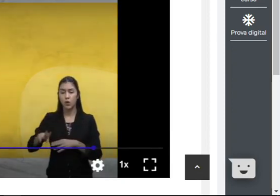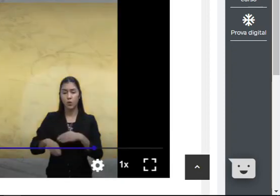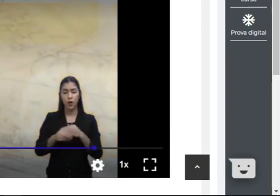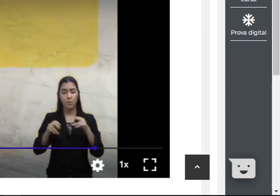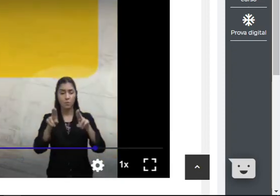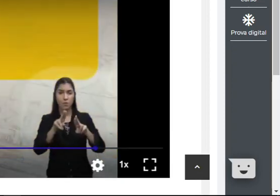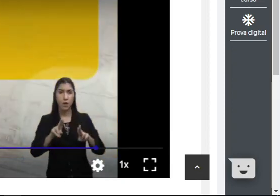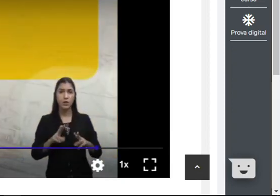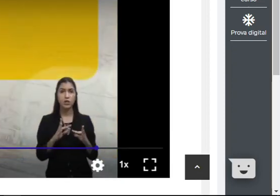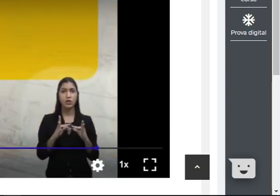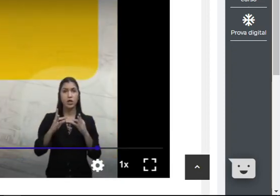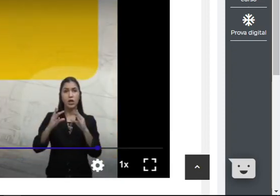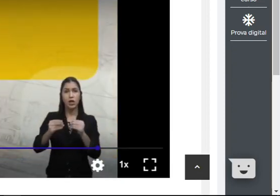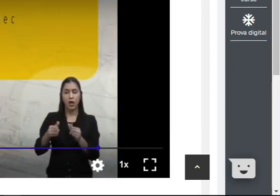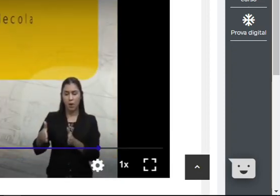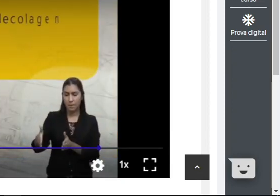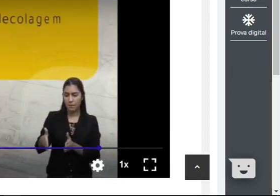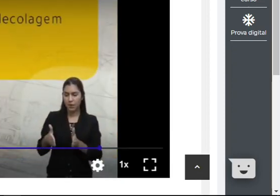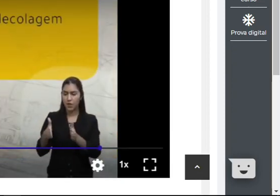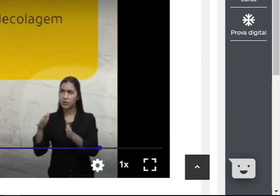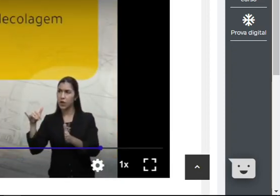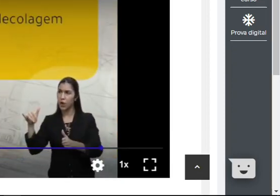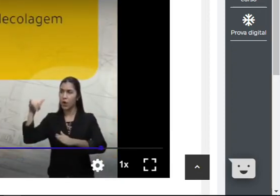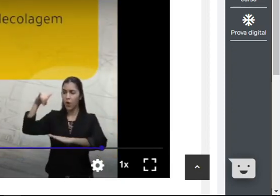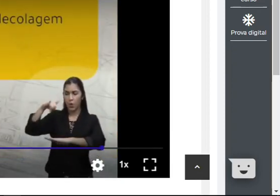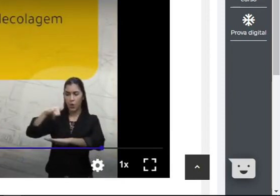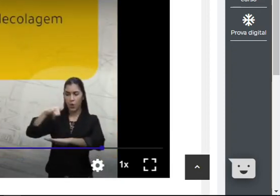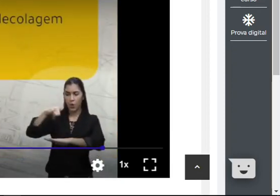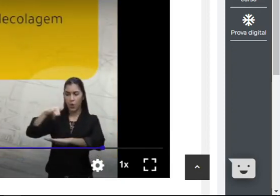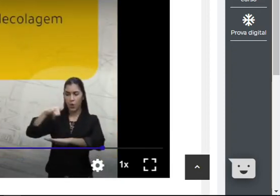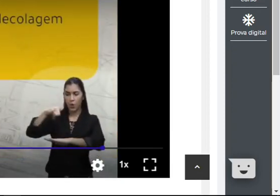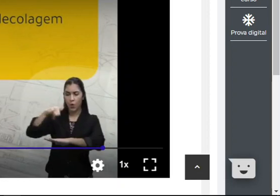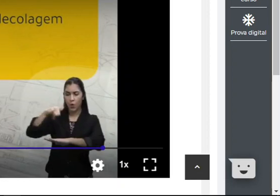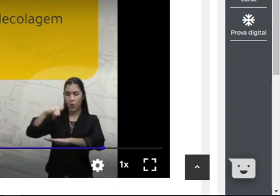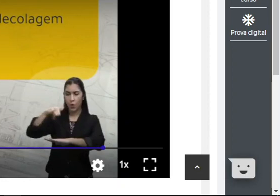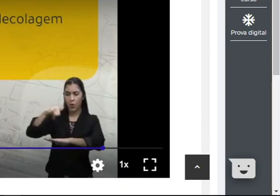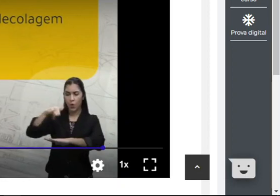do terminal as pistas de pouso e decolagem, as